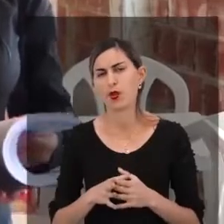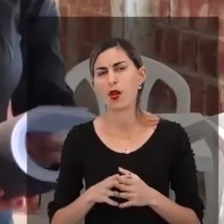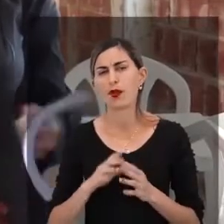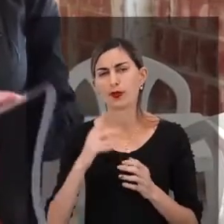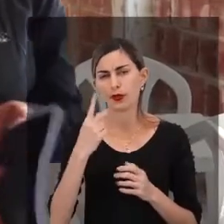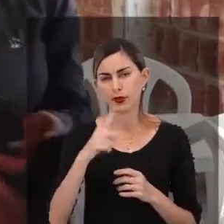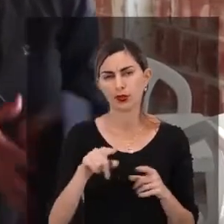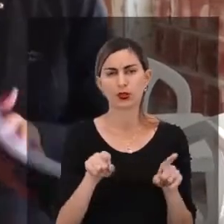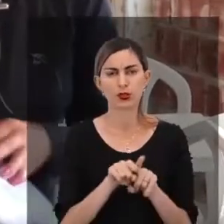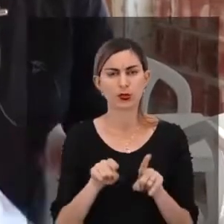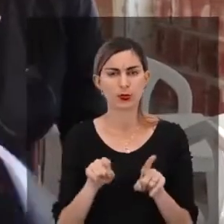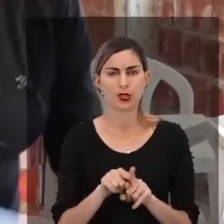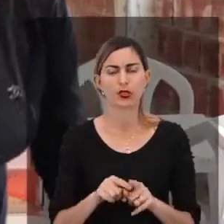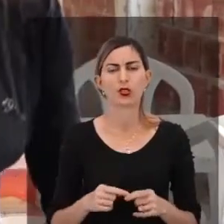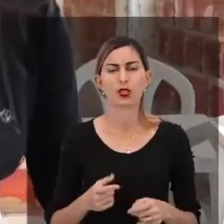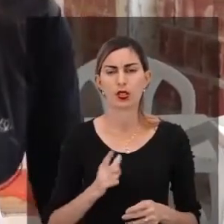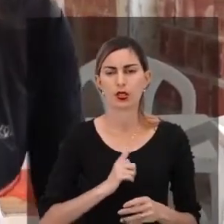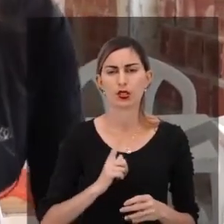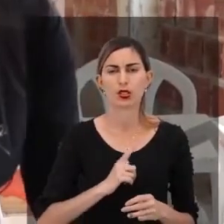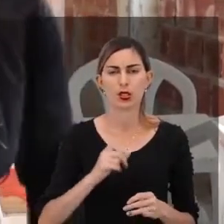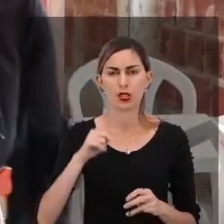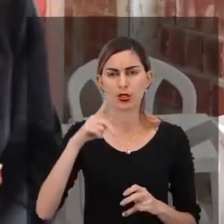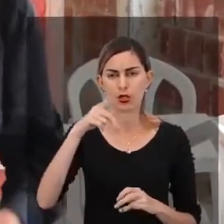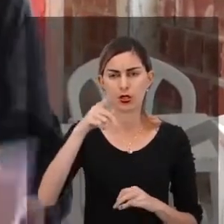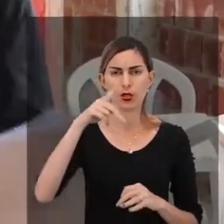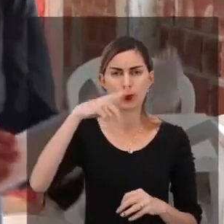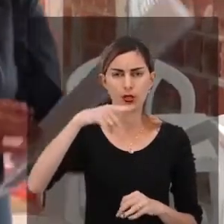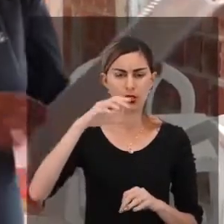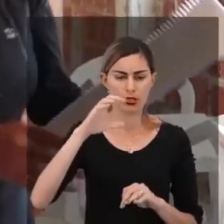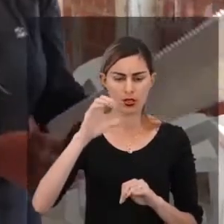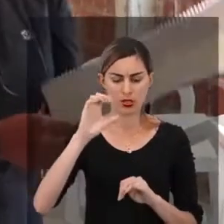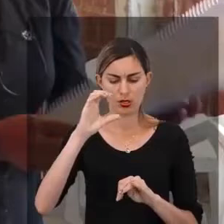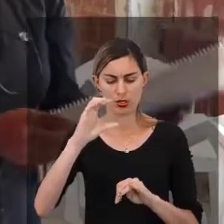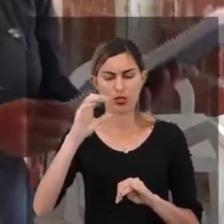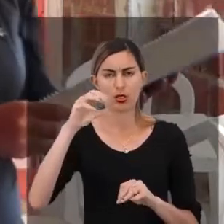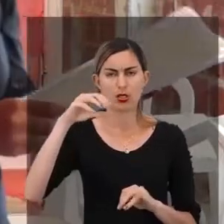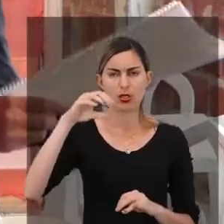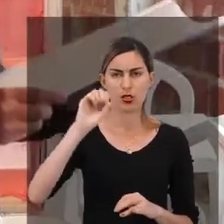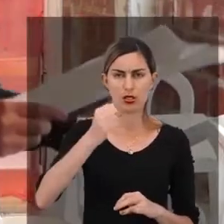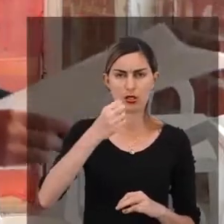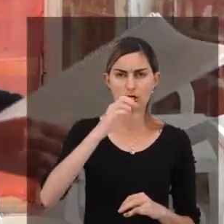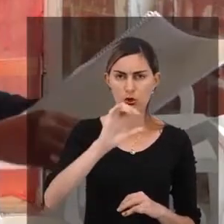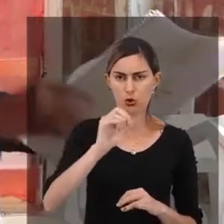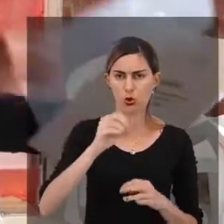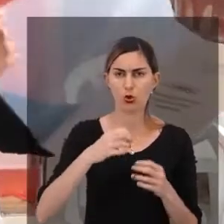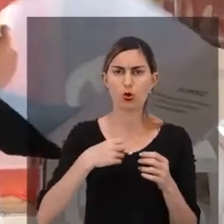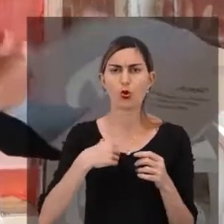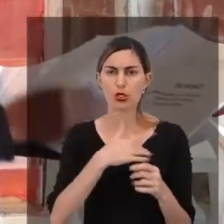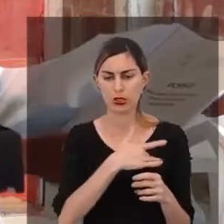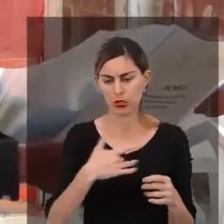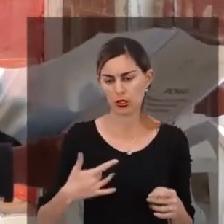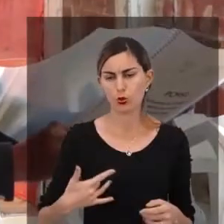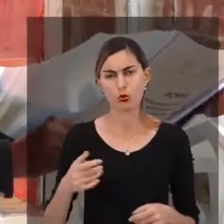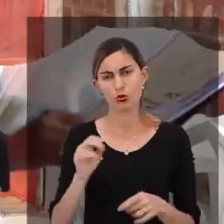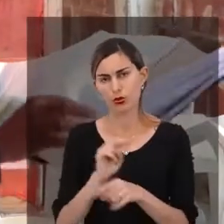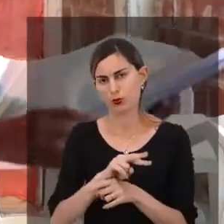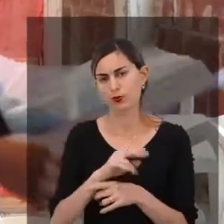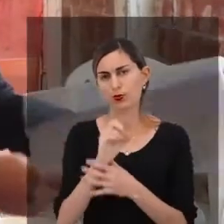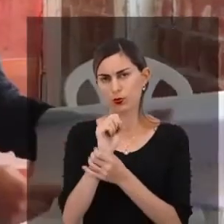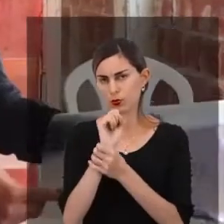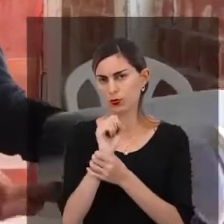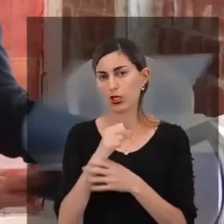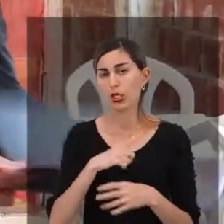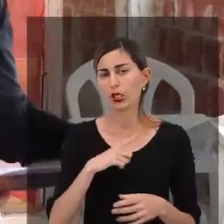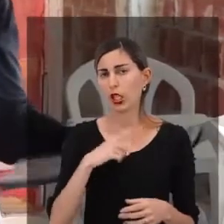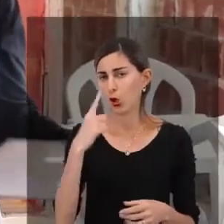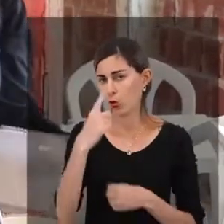Certo? Seguindo aqui tem o PCMSO, Programa de Controle Médico e Saúde Ocupacional. Né?